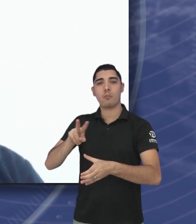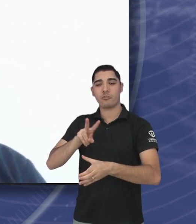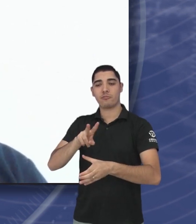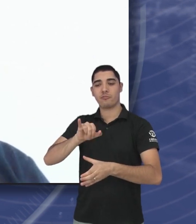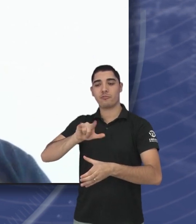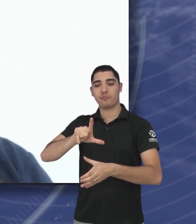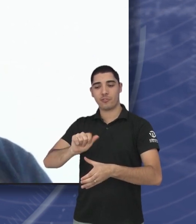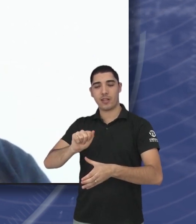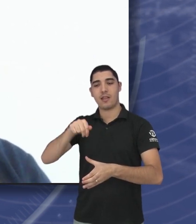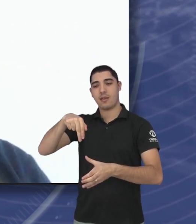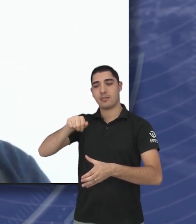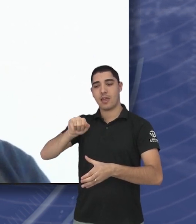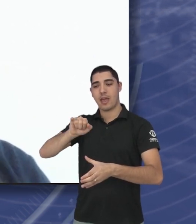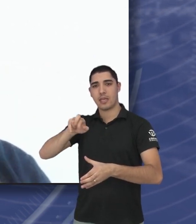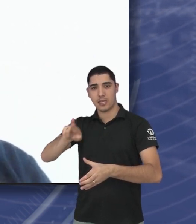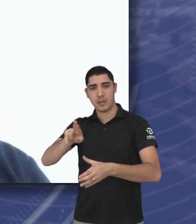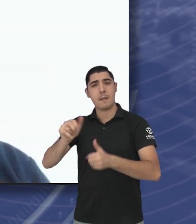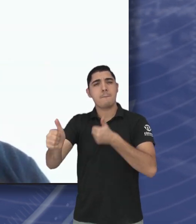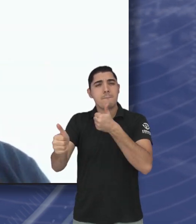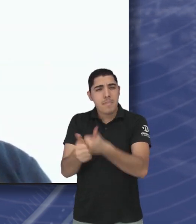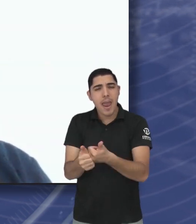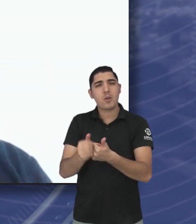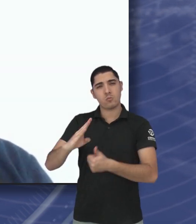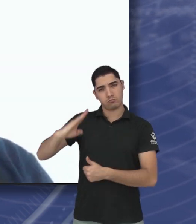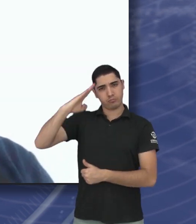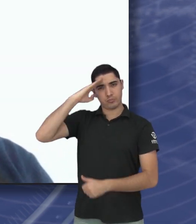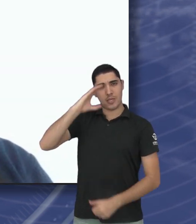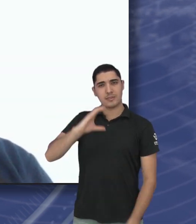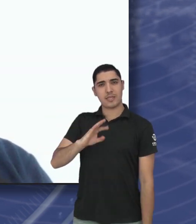Nair. Fica próximo ali do CTA.